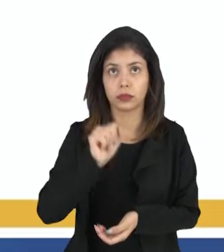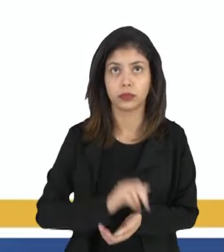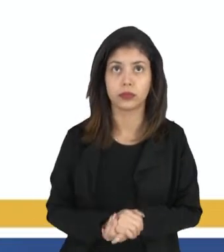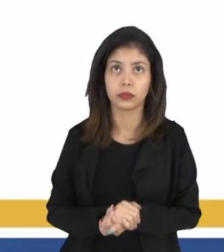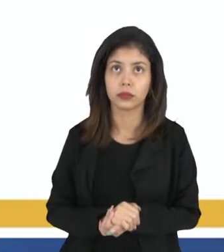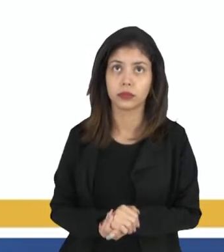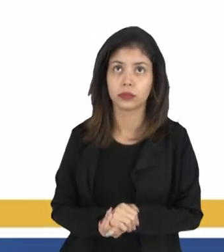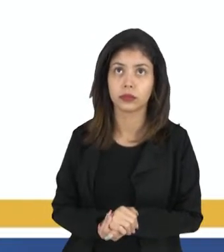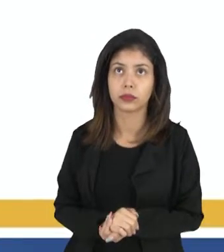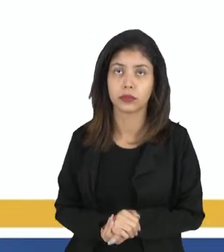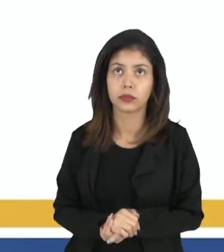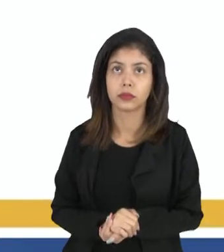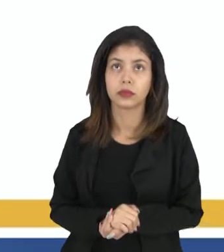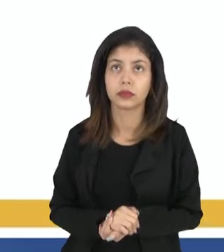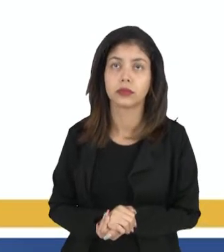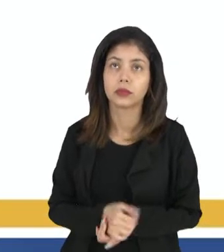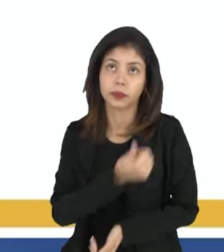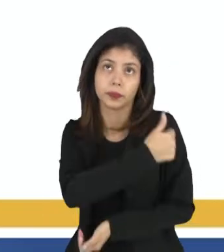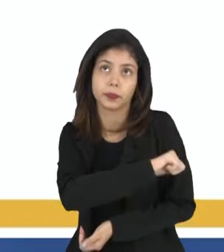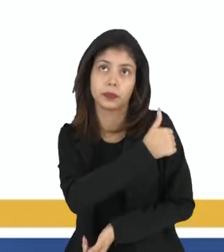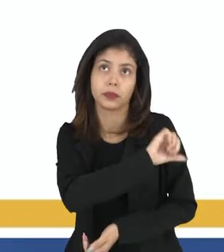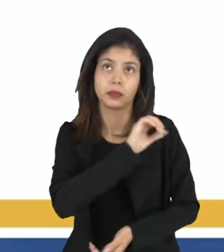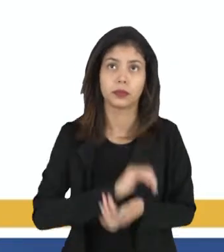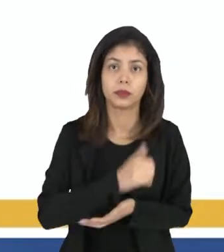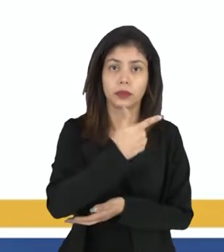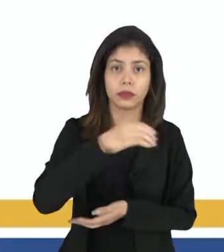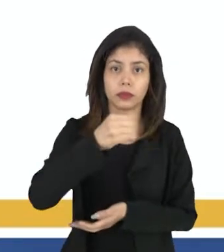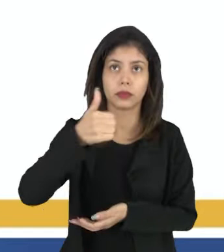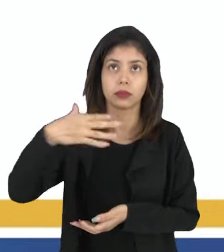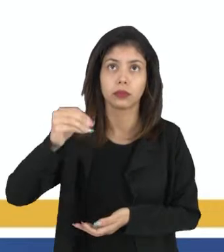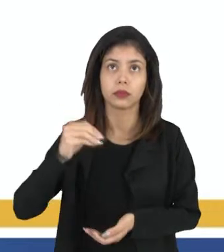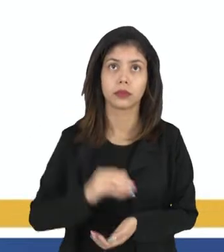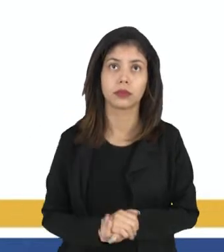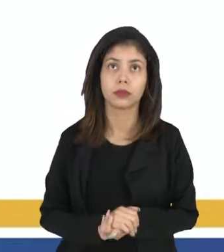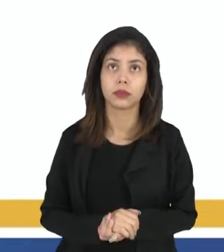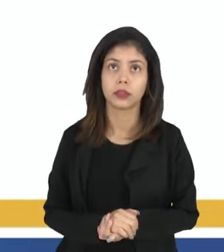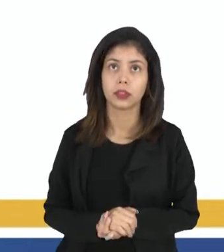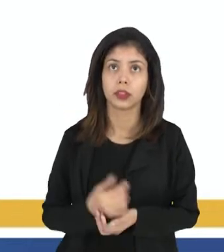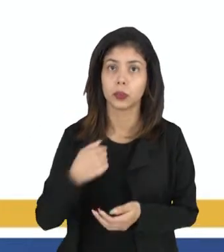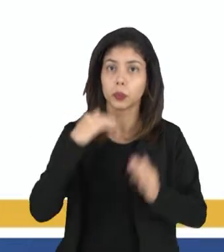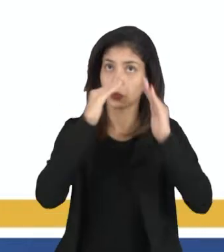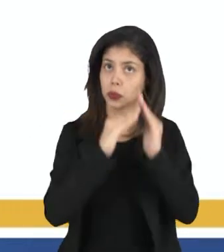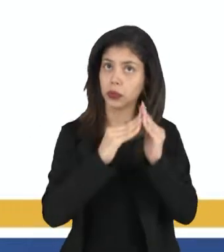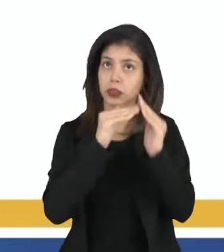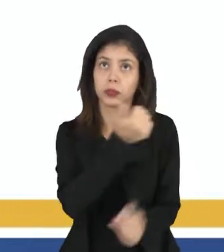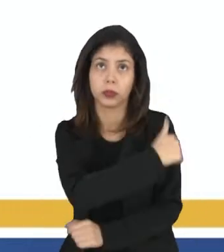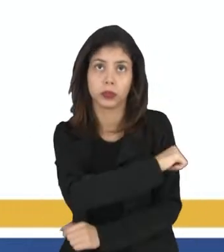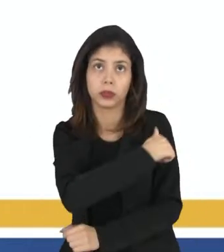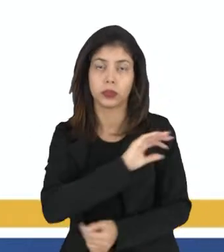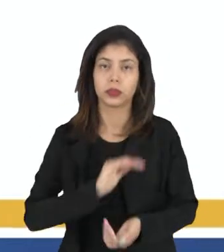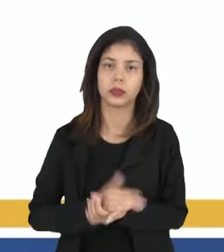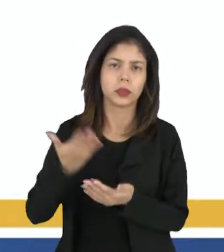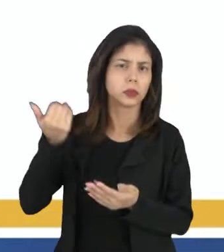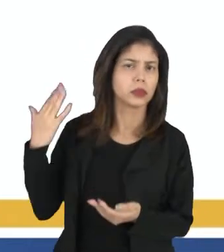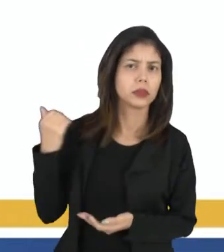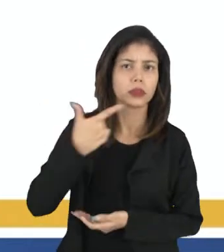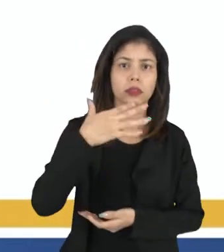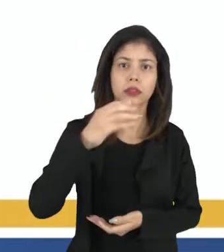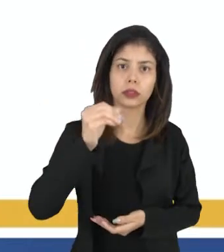I have been living in Rio de Janeiro since 2010. Eu estou morando no Rio de Janeiro